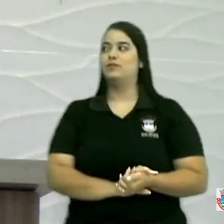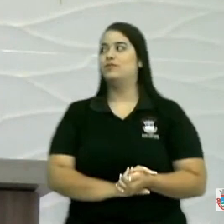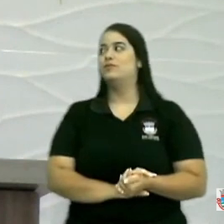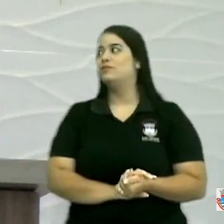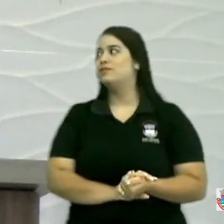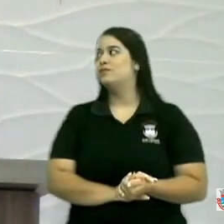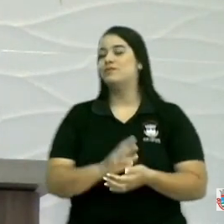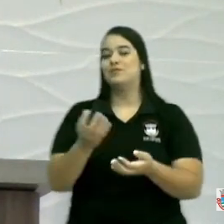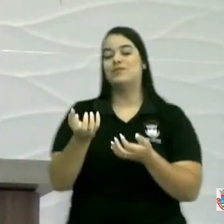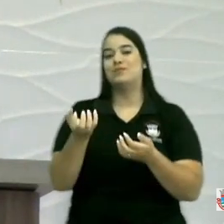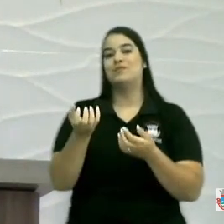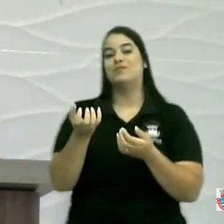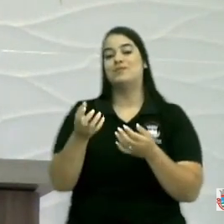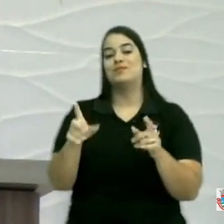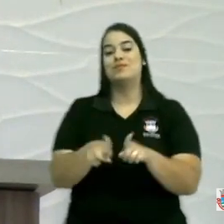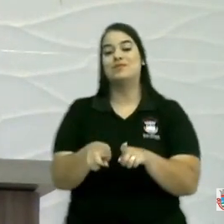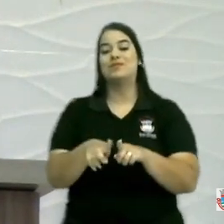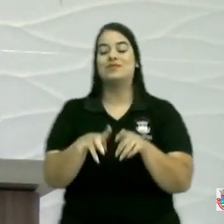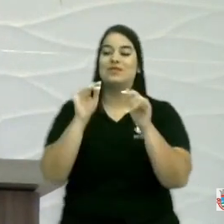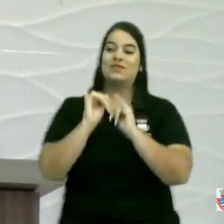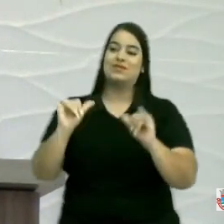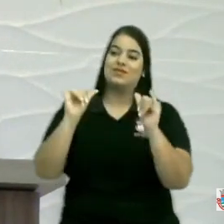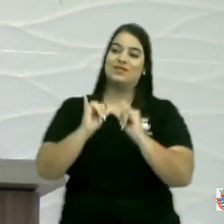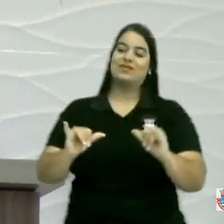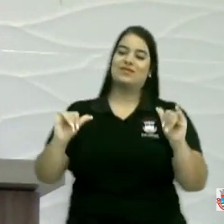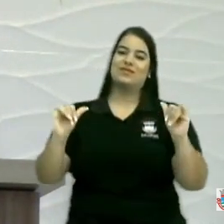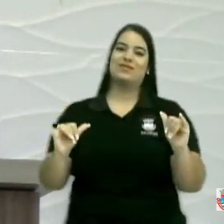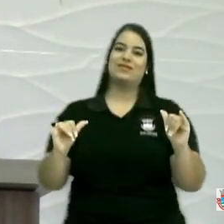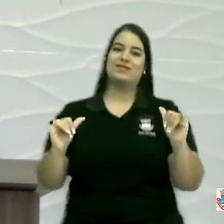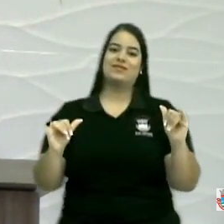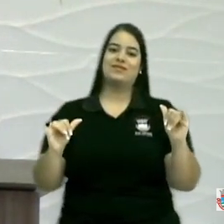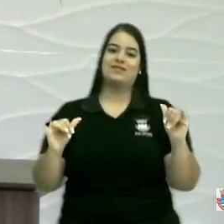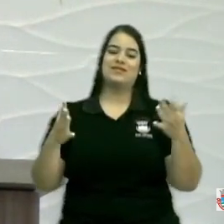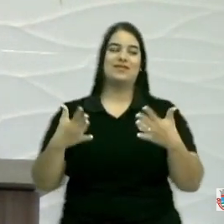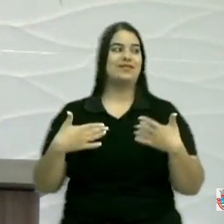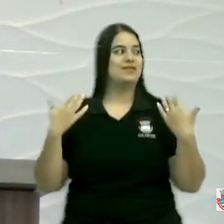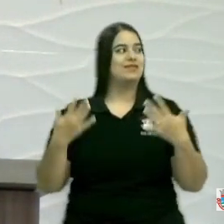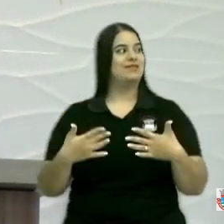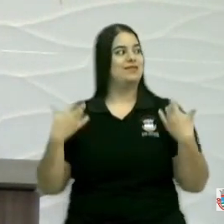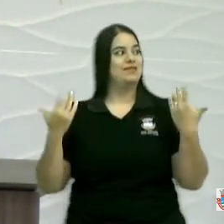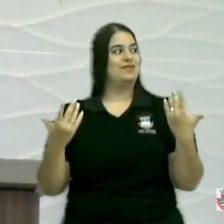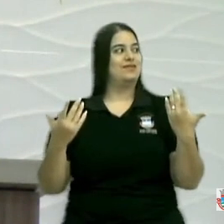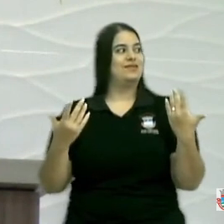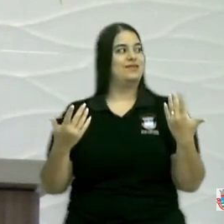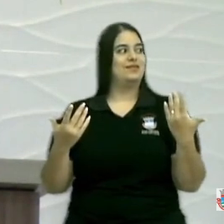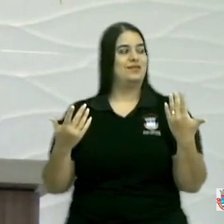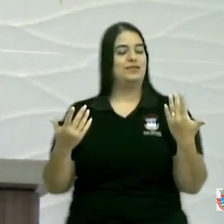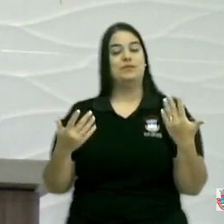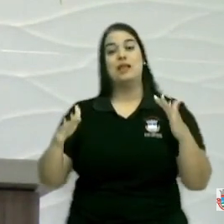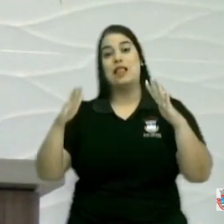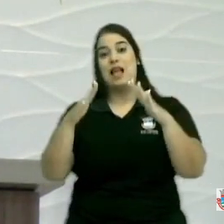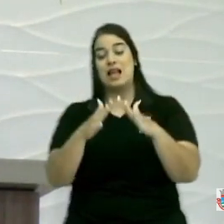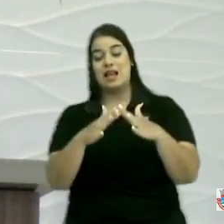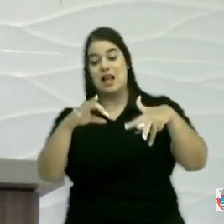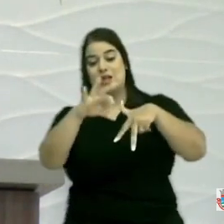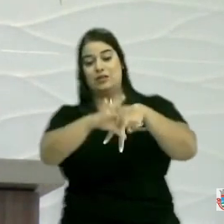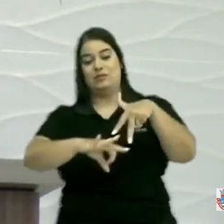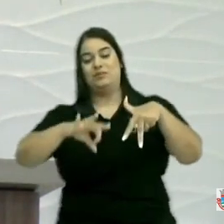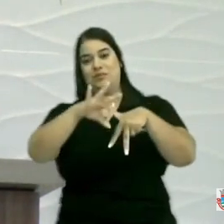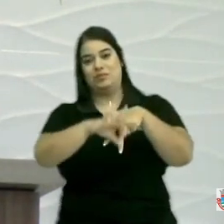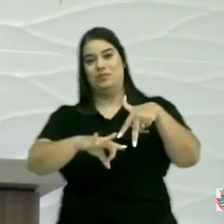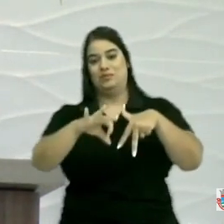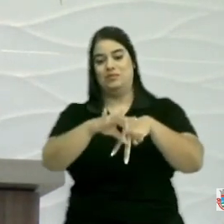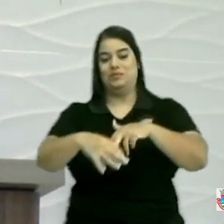senhor presidente, aqui dizer da nossa alegria pela Casa do Acolhimento Judite Medeiros, lá no Casarão Almas